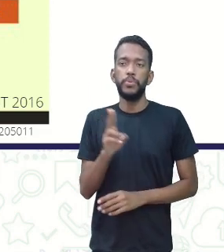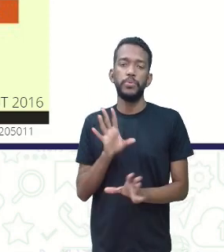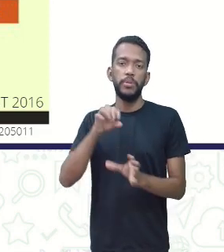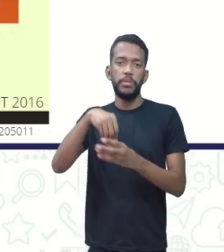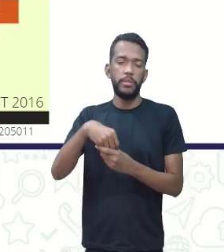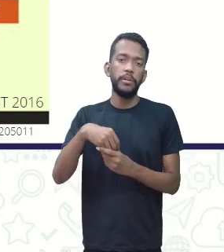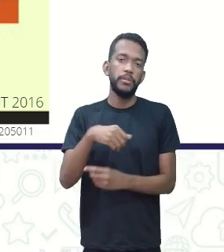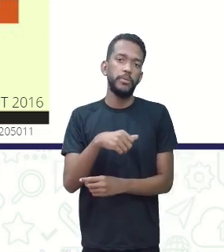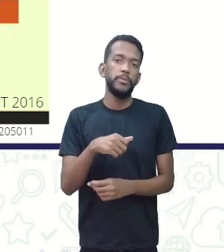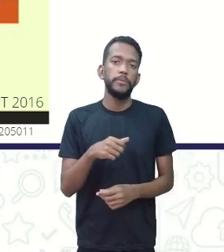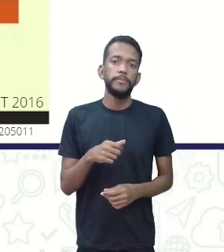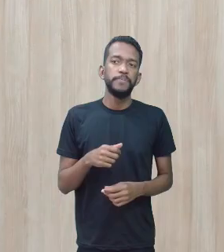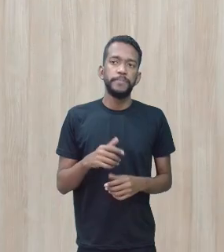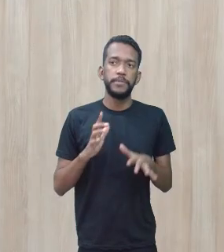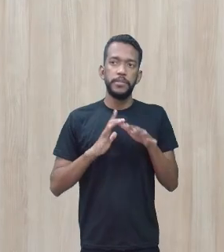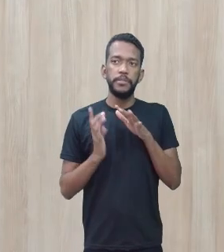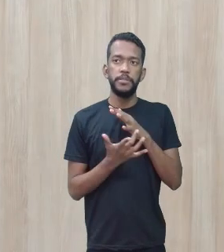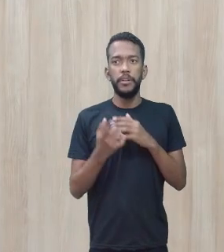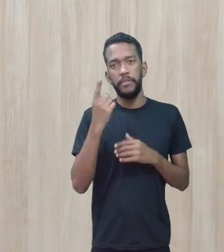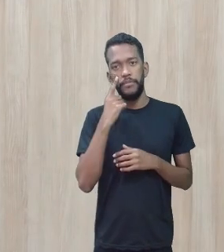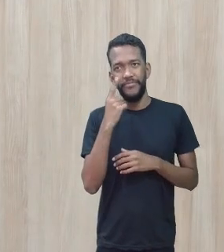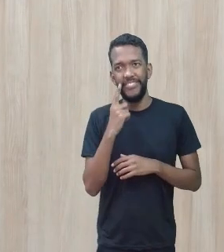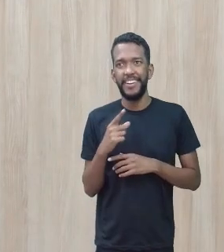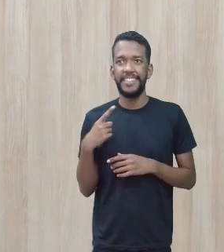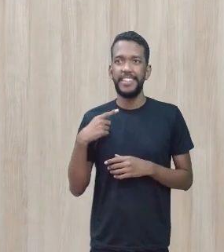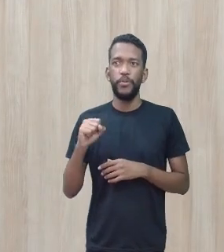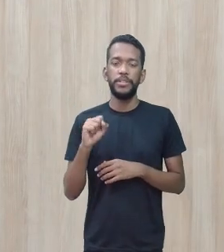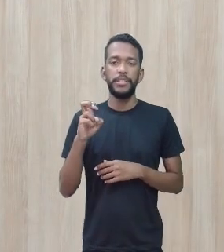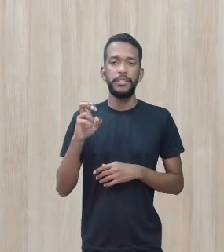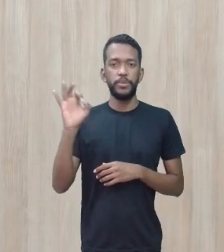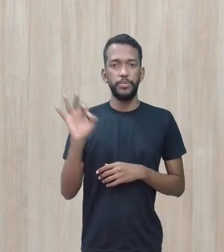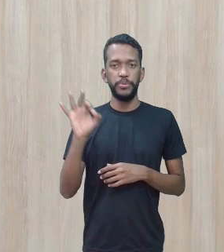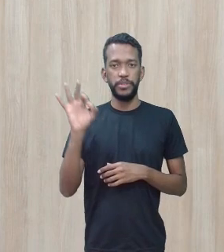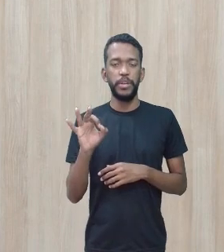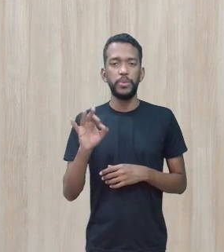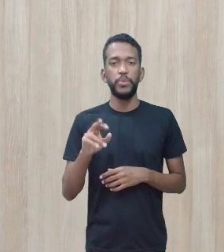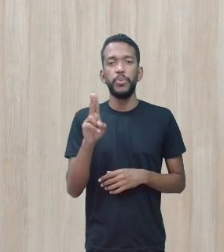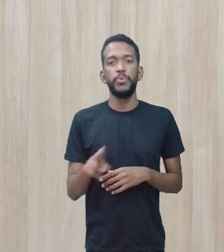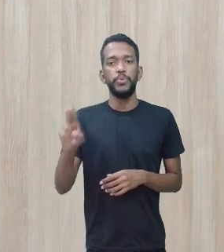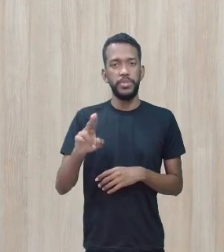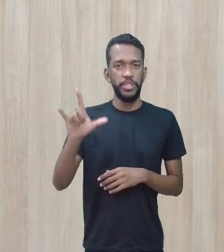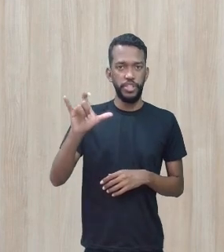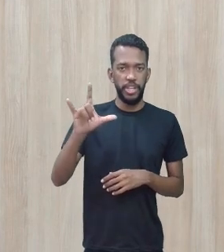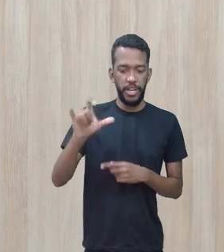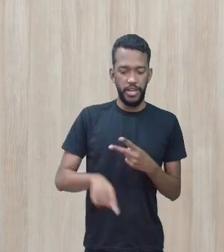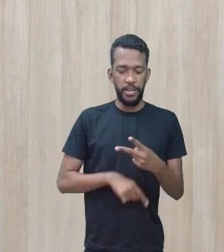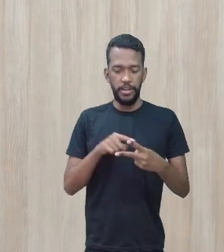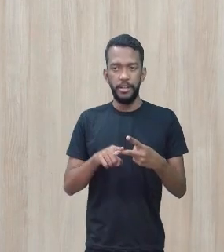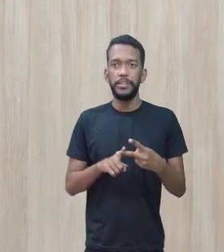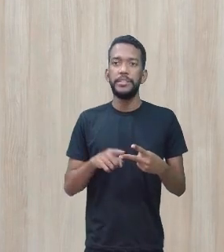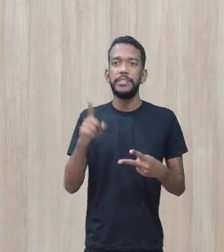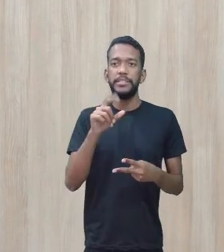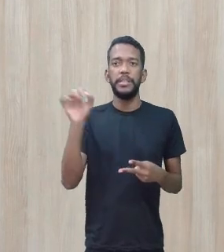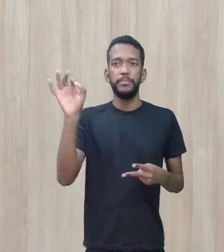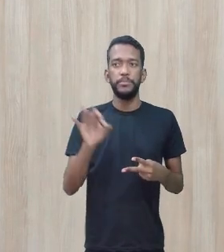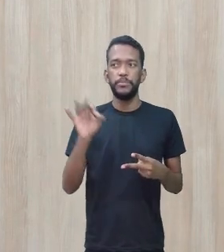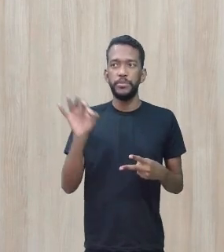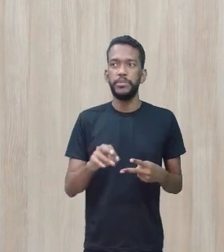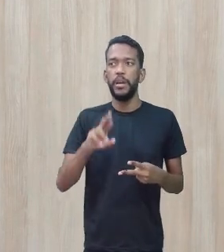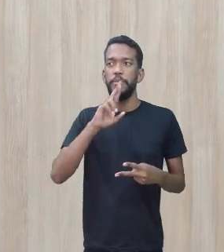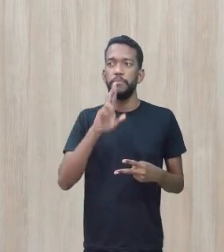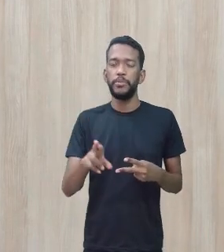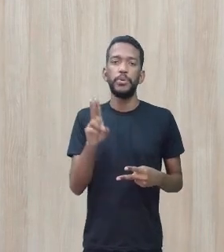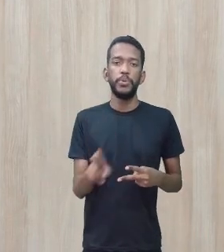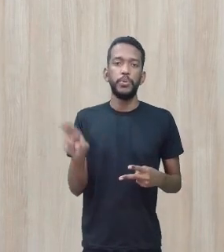determinadas redes sociais. Então, aqui a gente tem que 85% usam o Instagram, a gente tem que 100% respondeu que